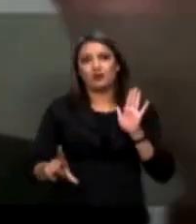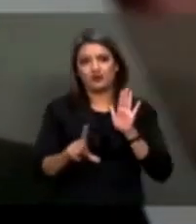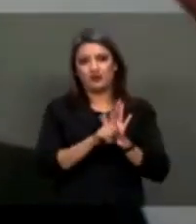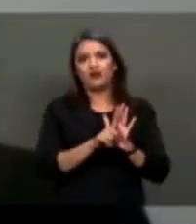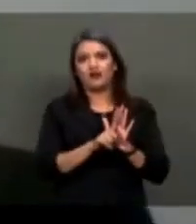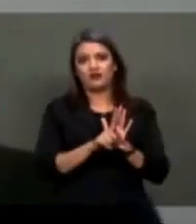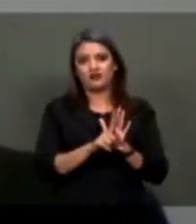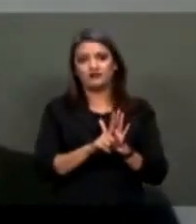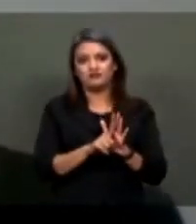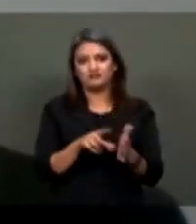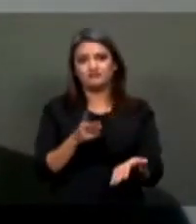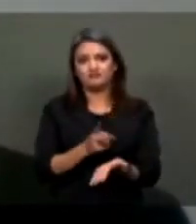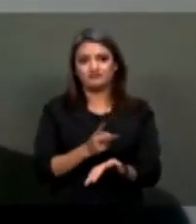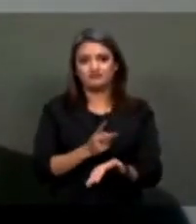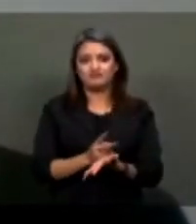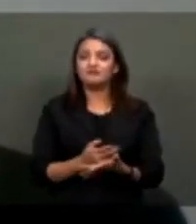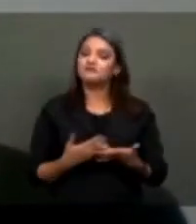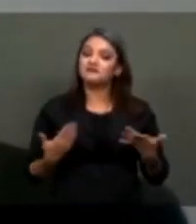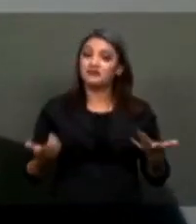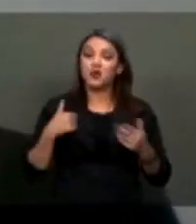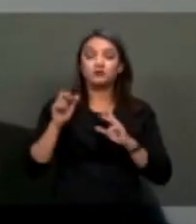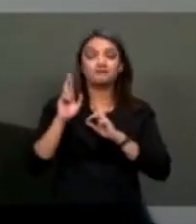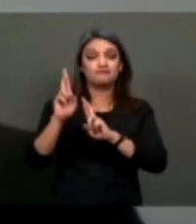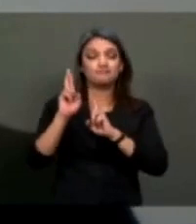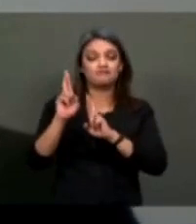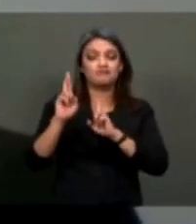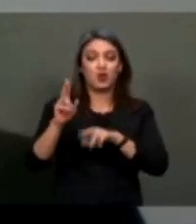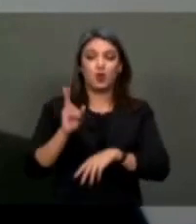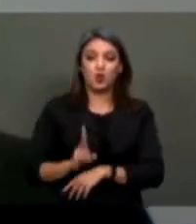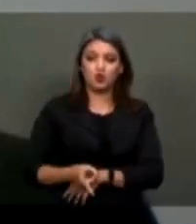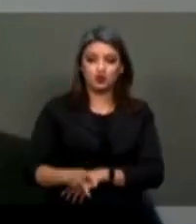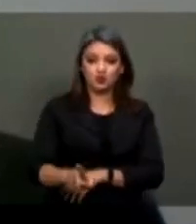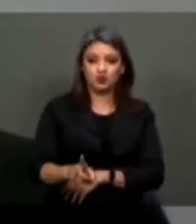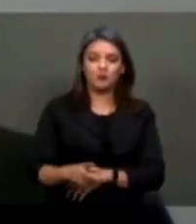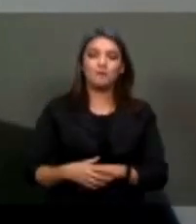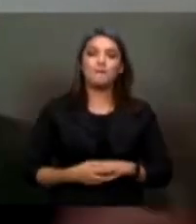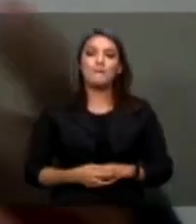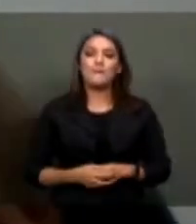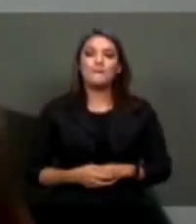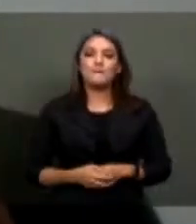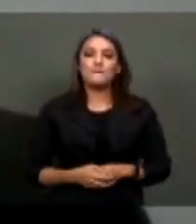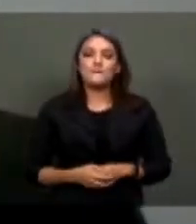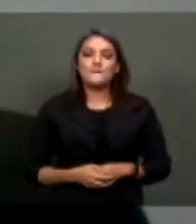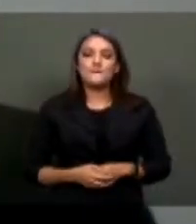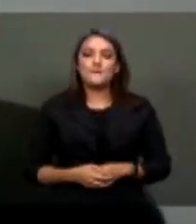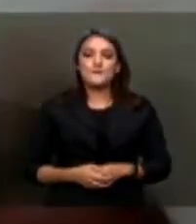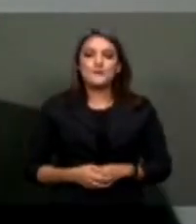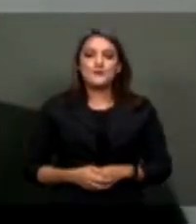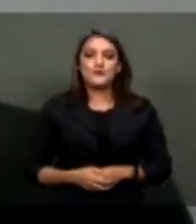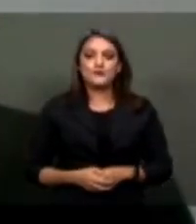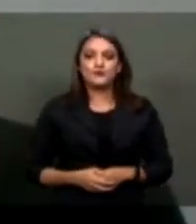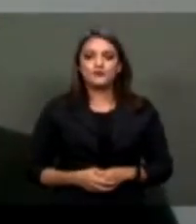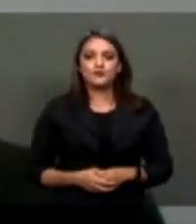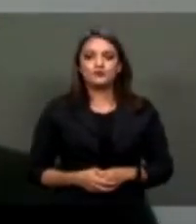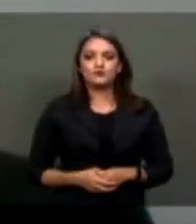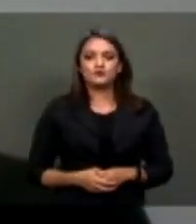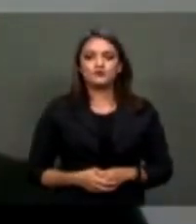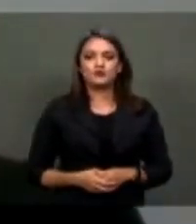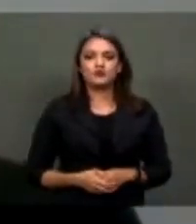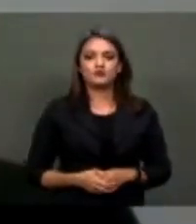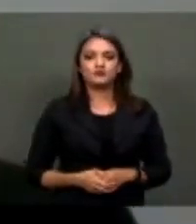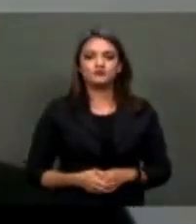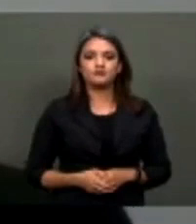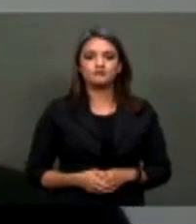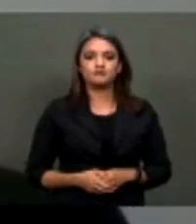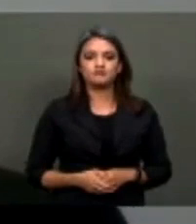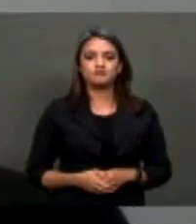estado em vigor e assim se espera que continue também não quero ser repetitivo é não há violação